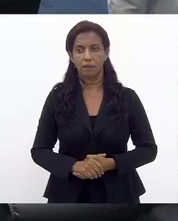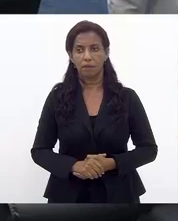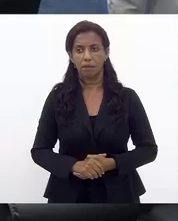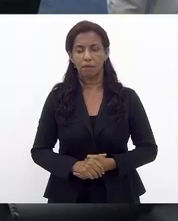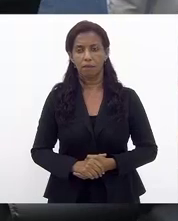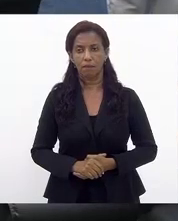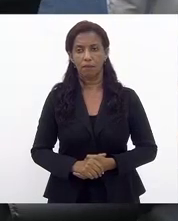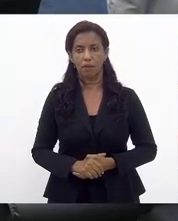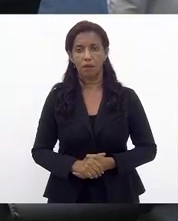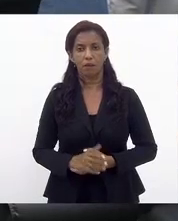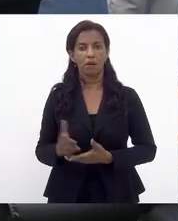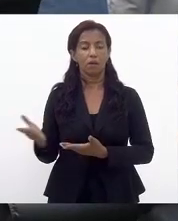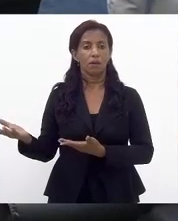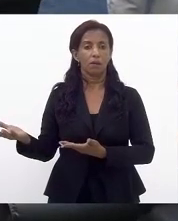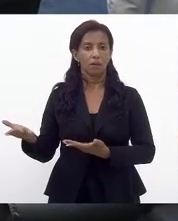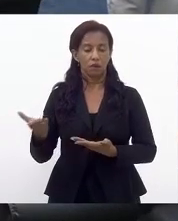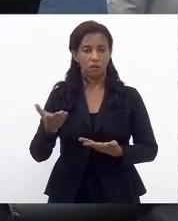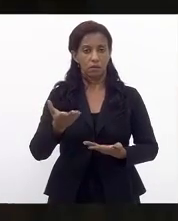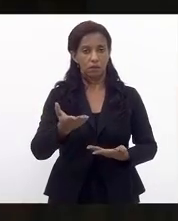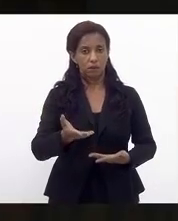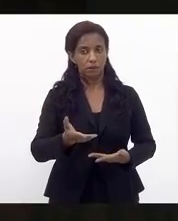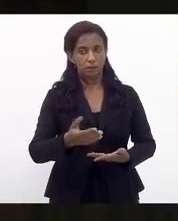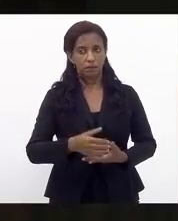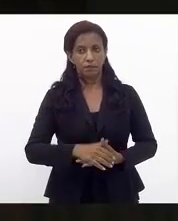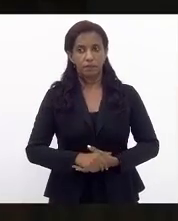Ah pois é passar a palavra para o